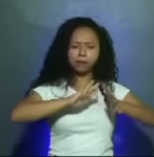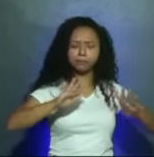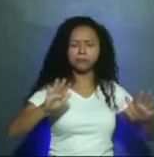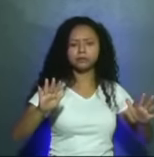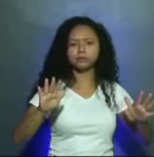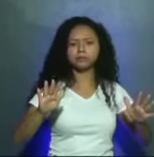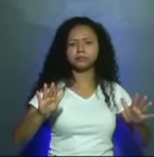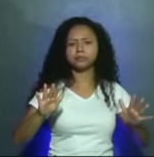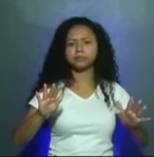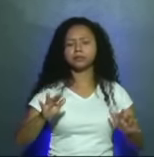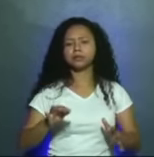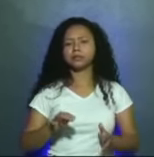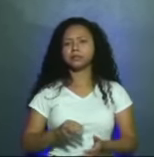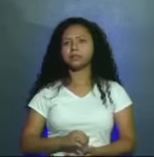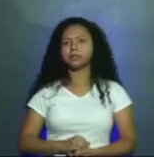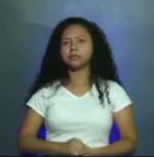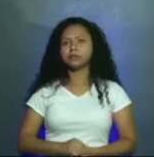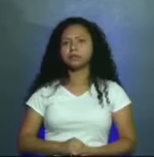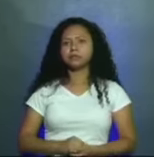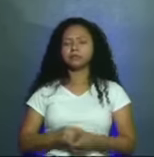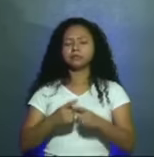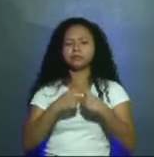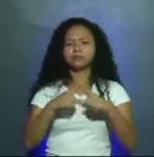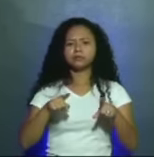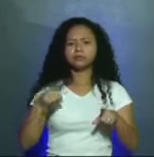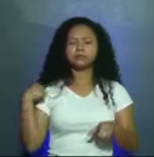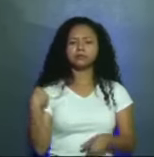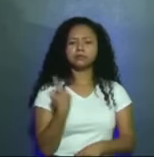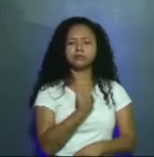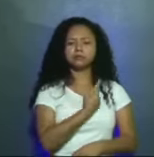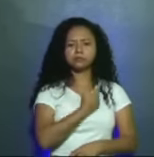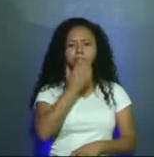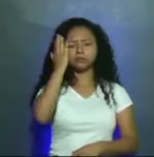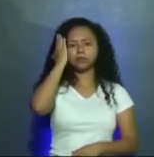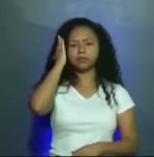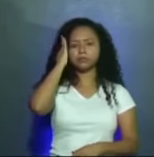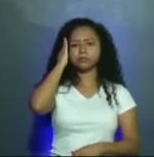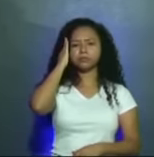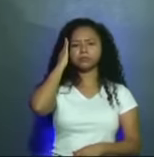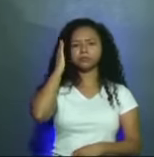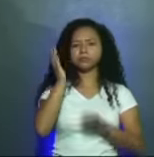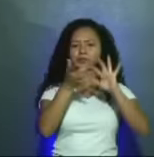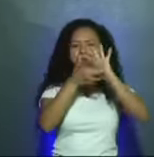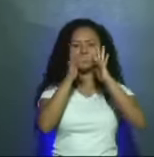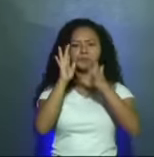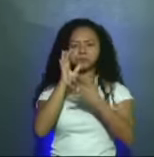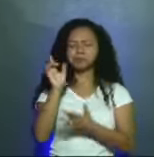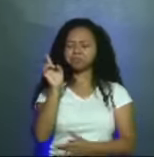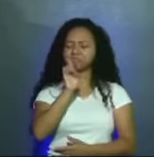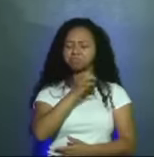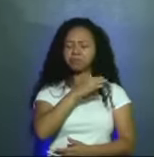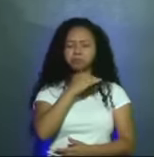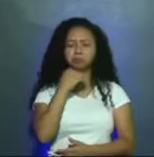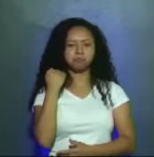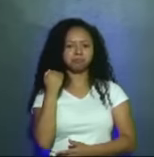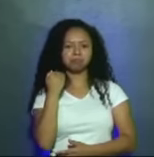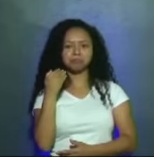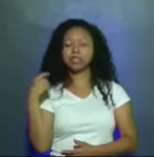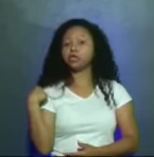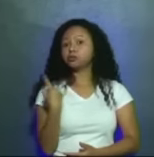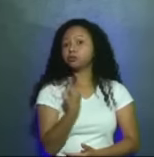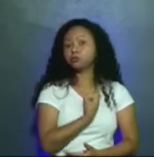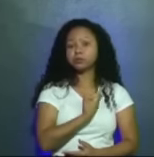Ele levou tudo. Mas nós sabemos que Ele não ficou morto. Nós não servimos um Jesus que está